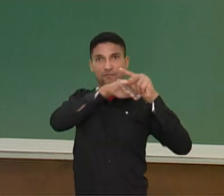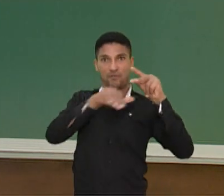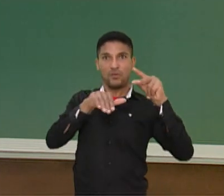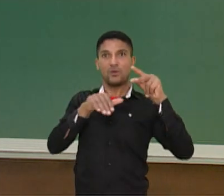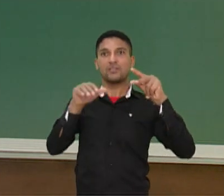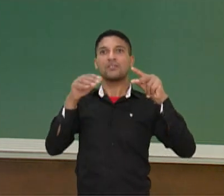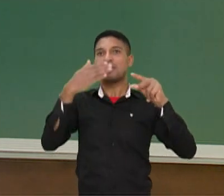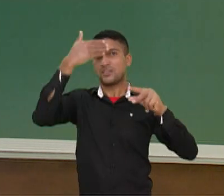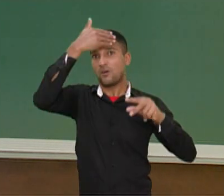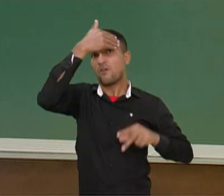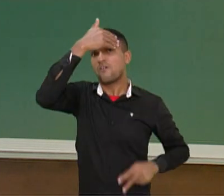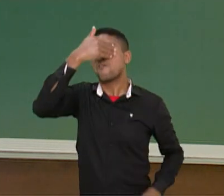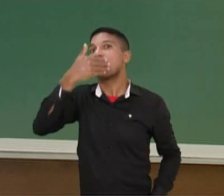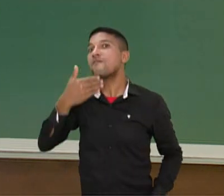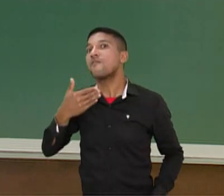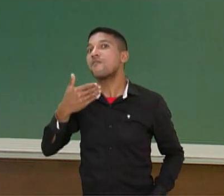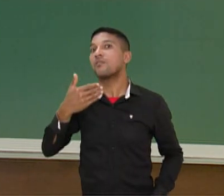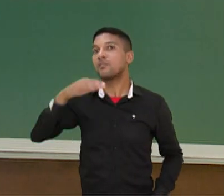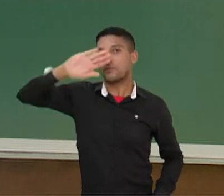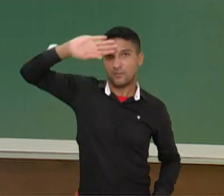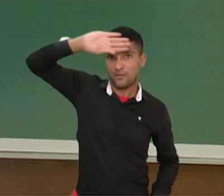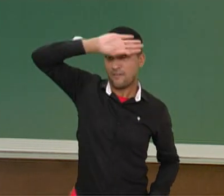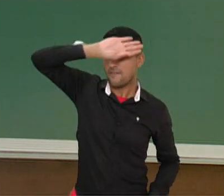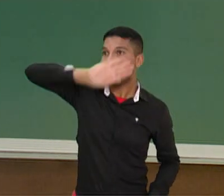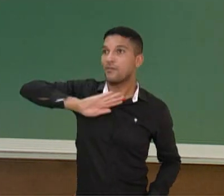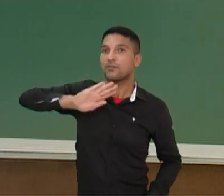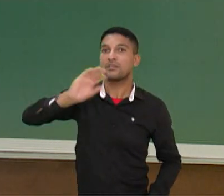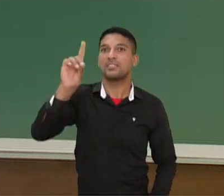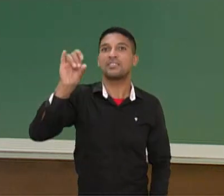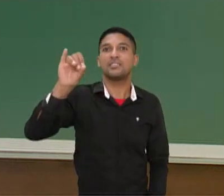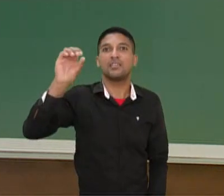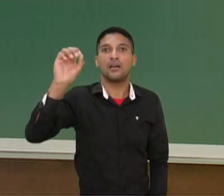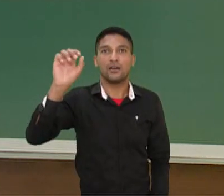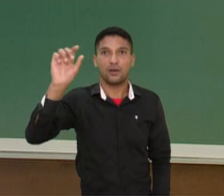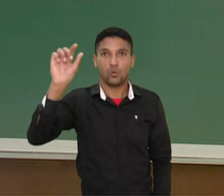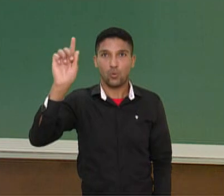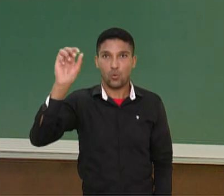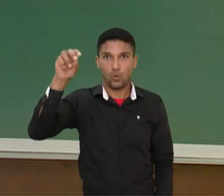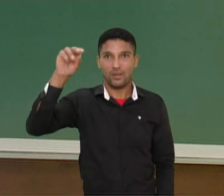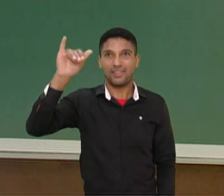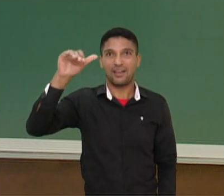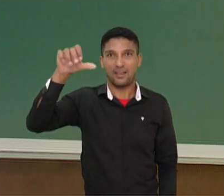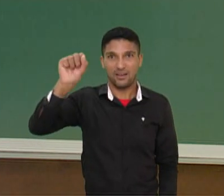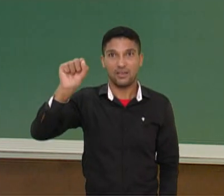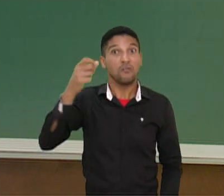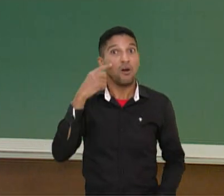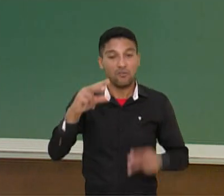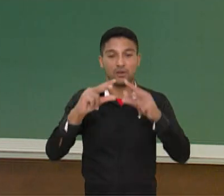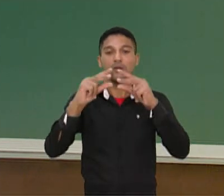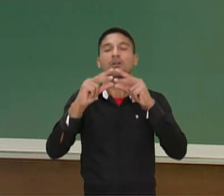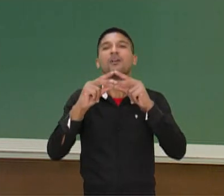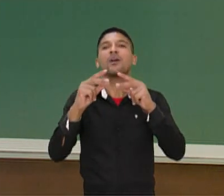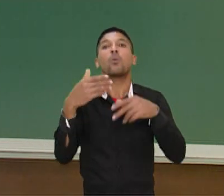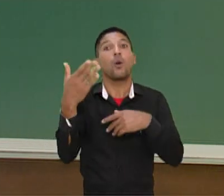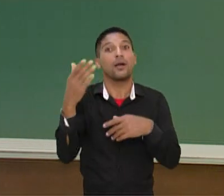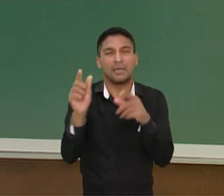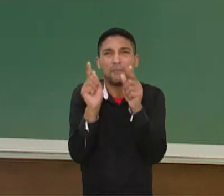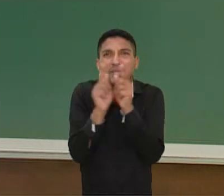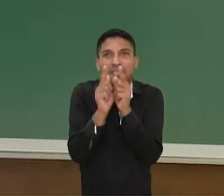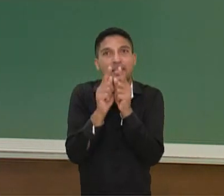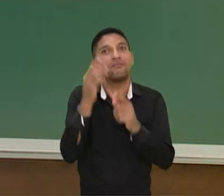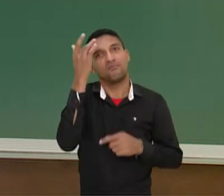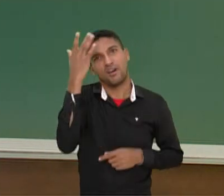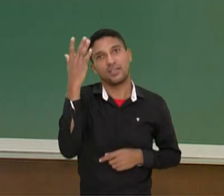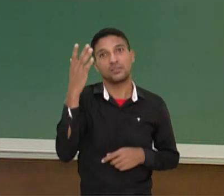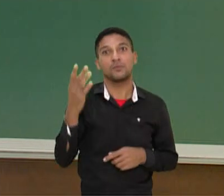um quadrado. Você marca as 2 diagonais, acabou. Só tem aquelas 2 e você tem certeza que é só as 2. Agora, já